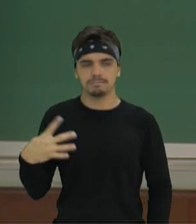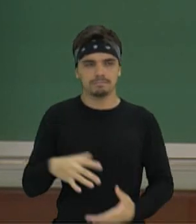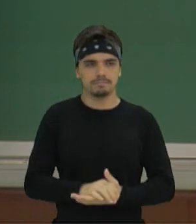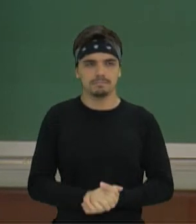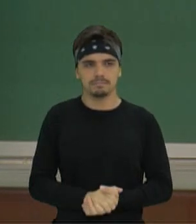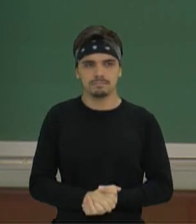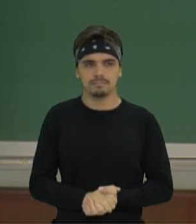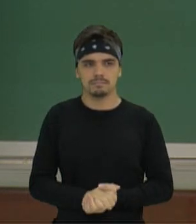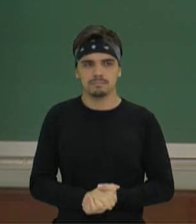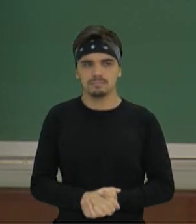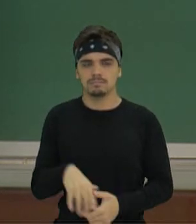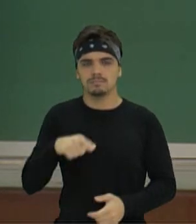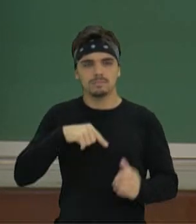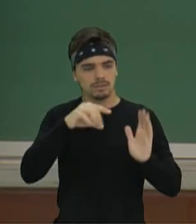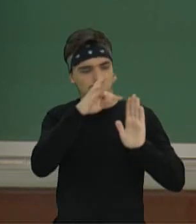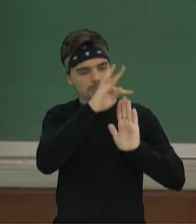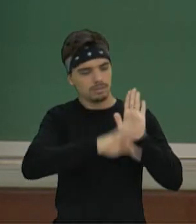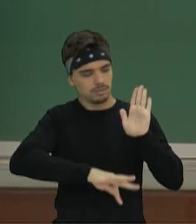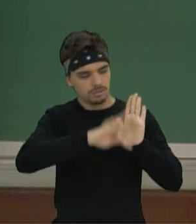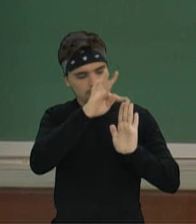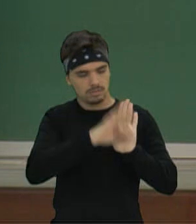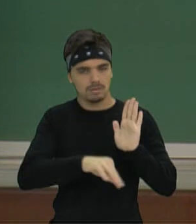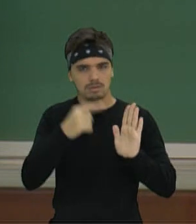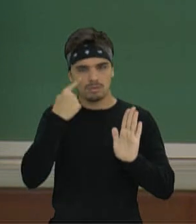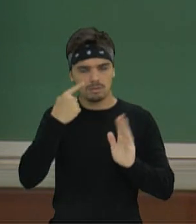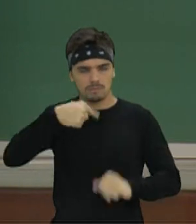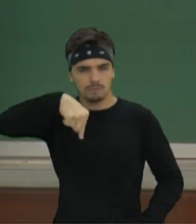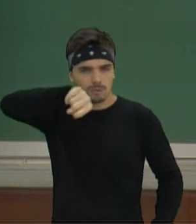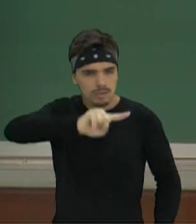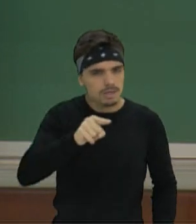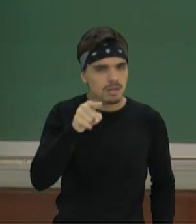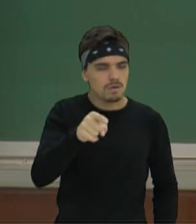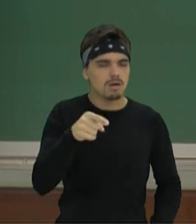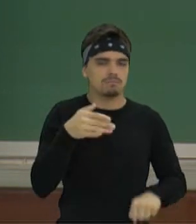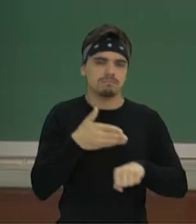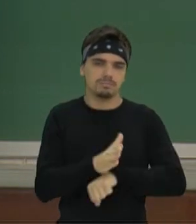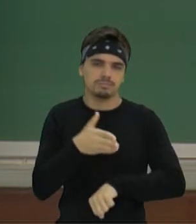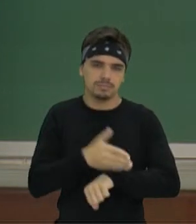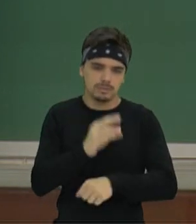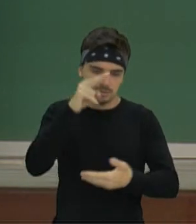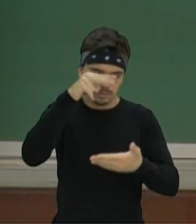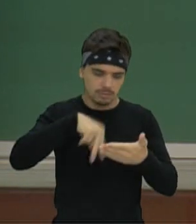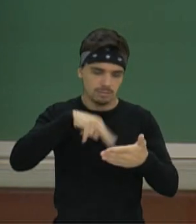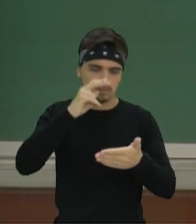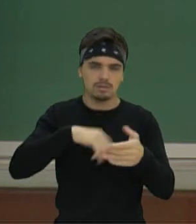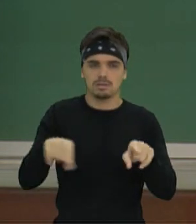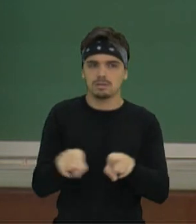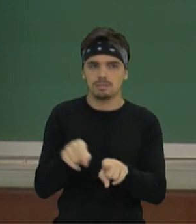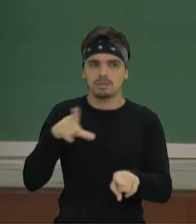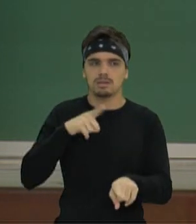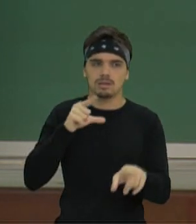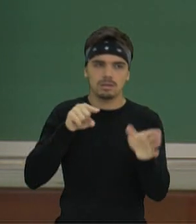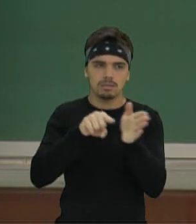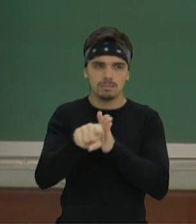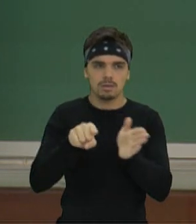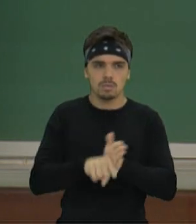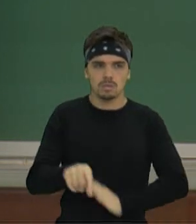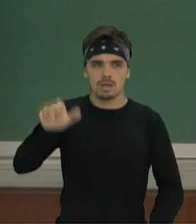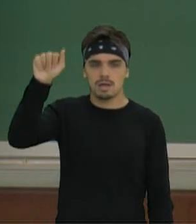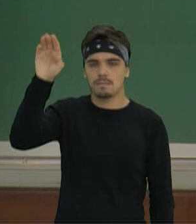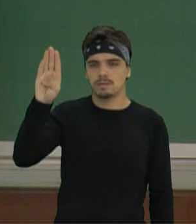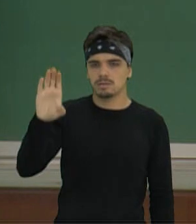atenção. Aqui está o texto, tá? Por conta de vocês na leitura, e aqui está a questão, tá